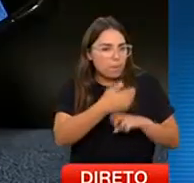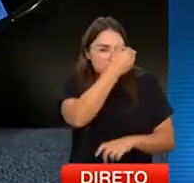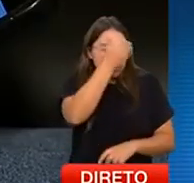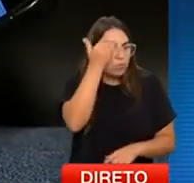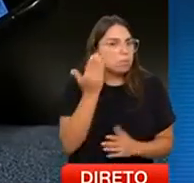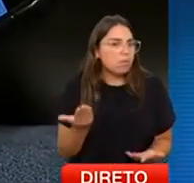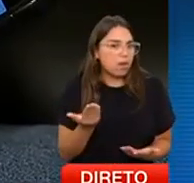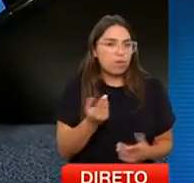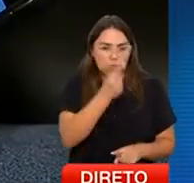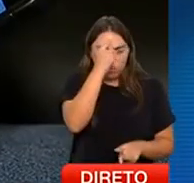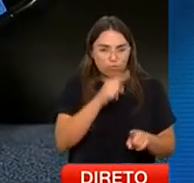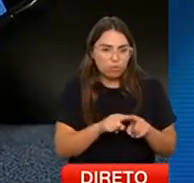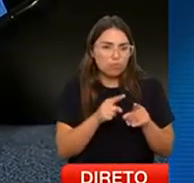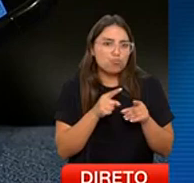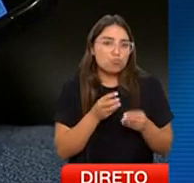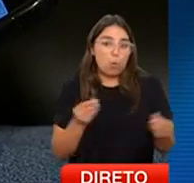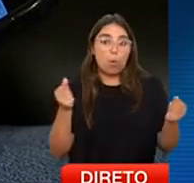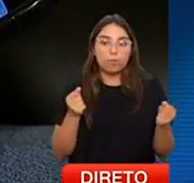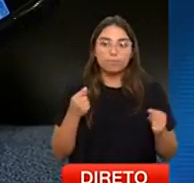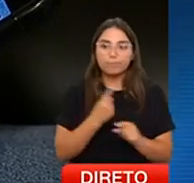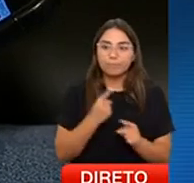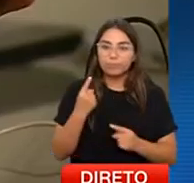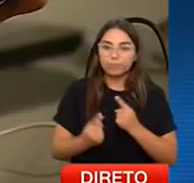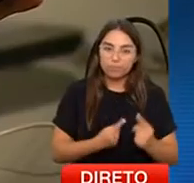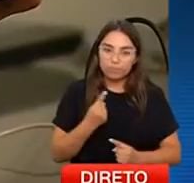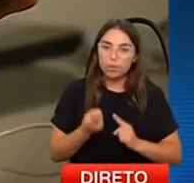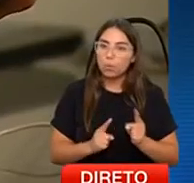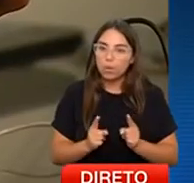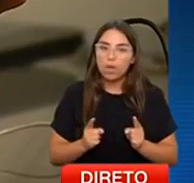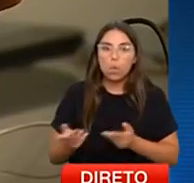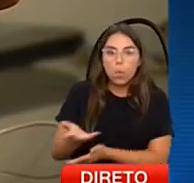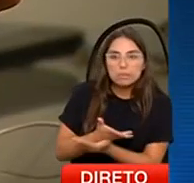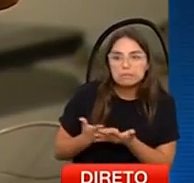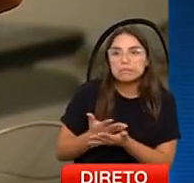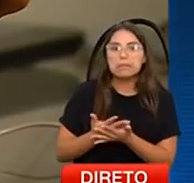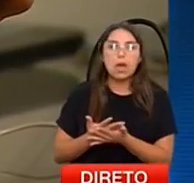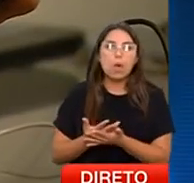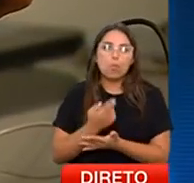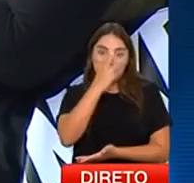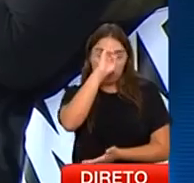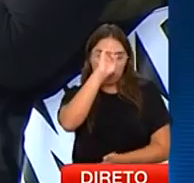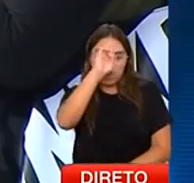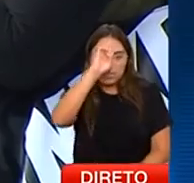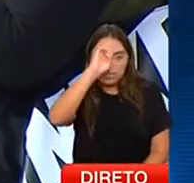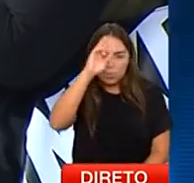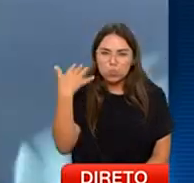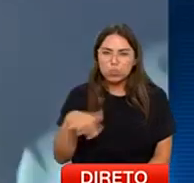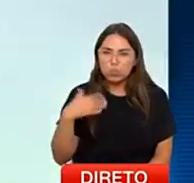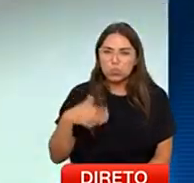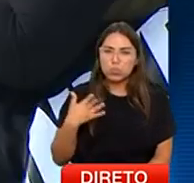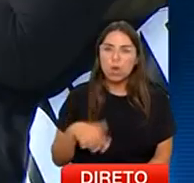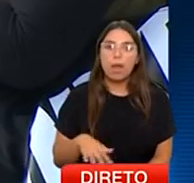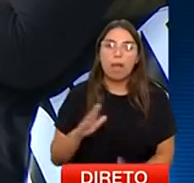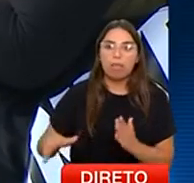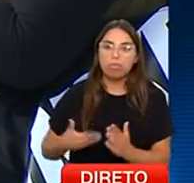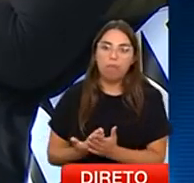sobre esses fatores dos riscos psicossociais que muitas vezes tocam dificuldades de conciliação exigências cognitivas ou exigências emocionais que são sobrecarga para